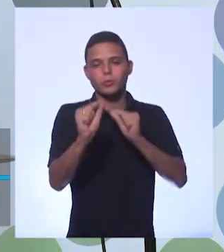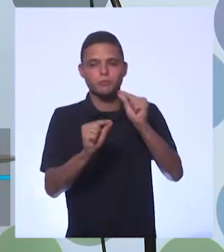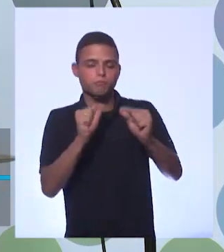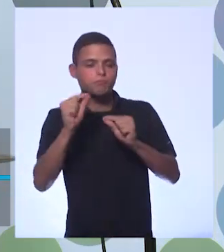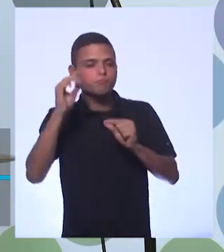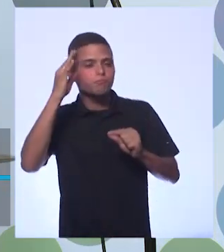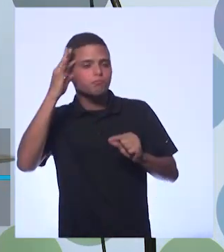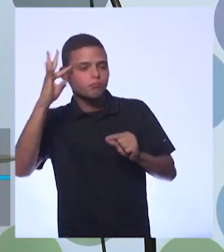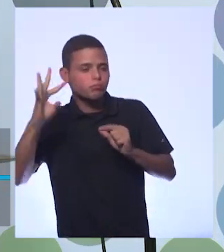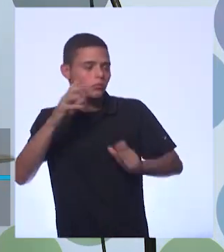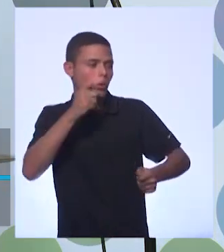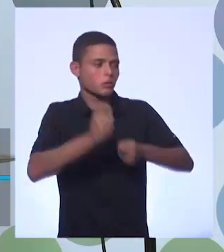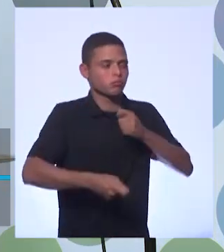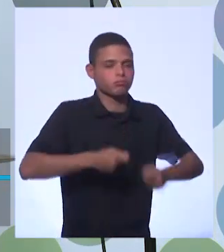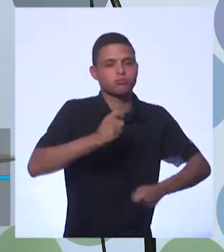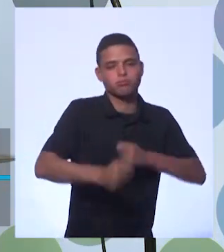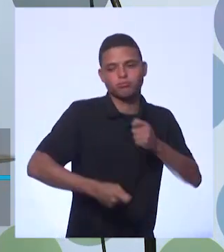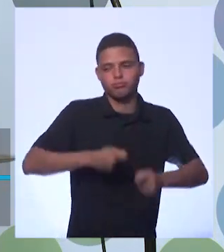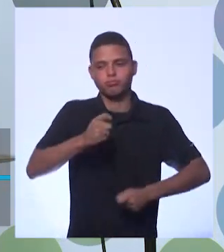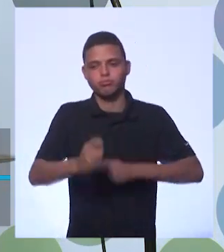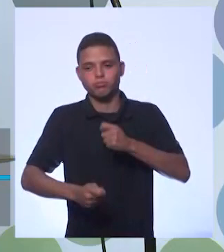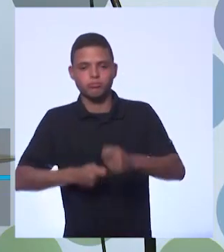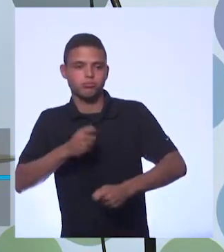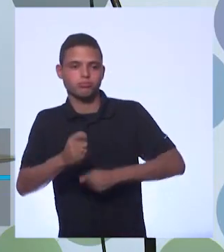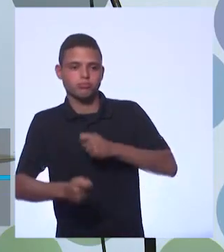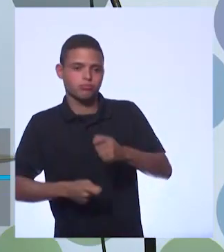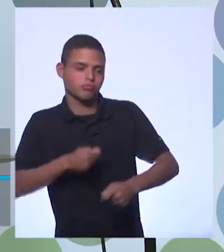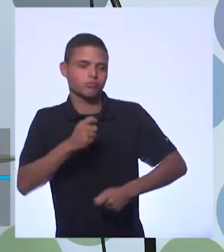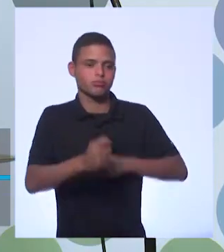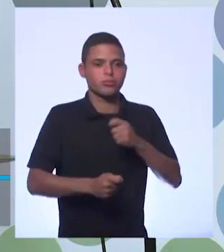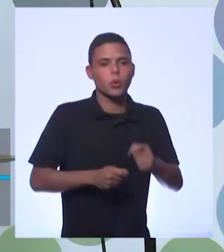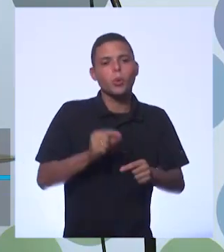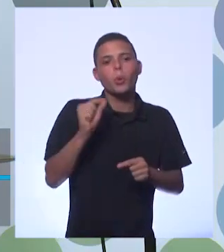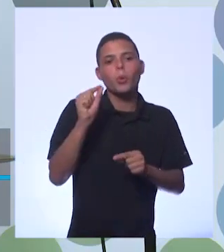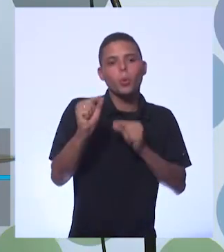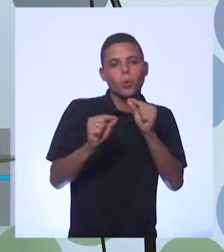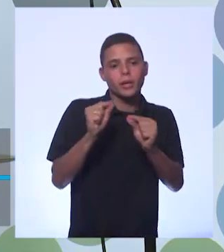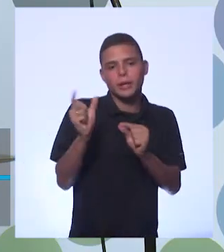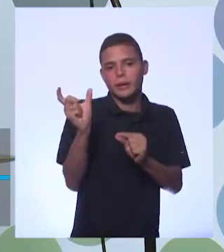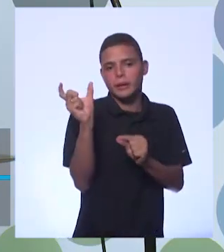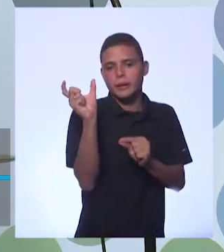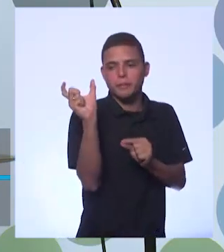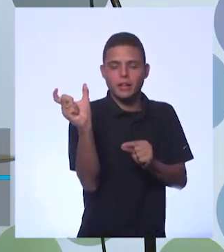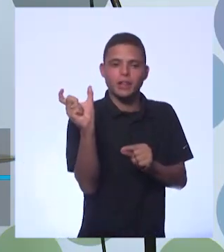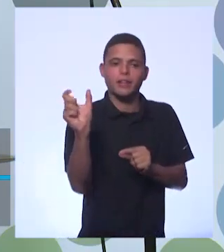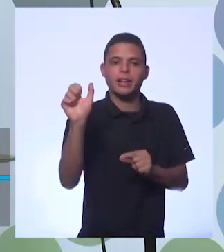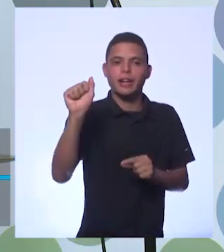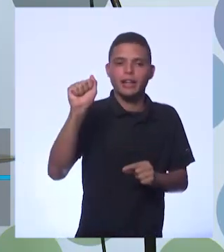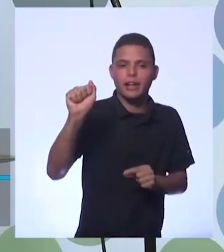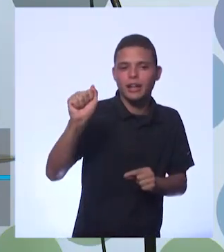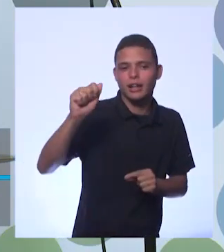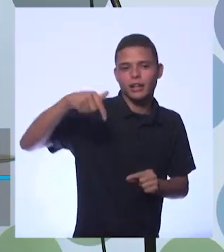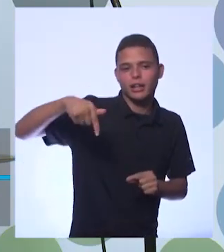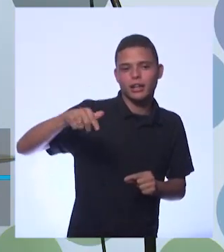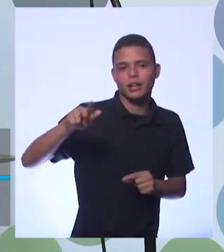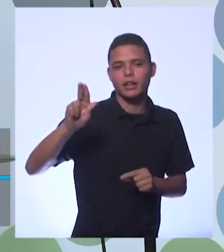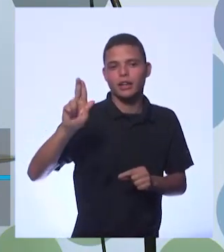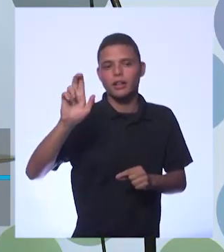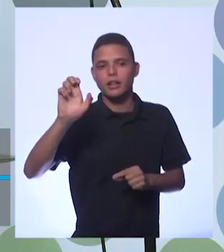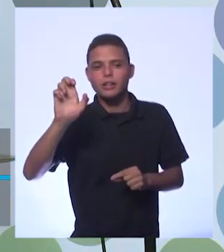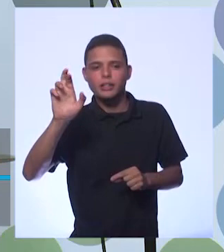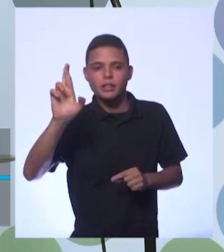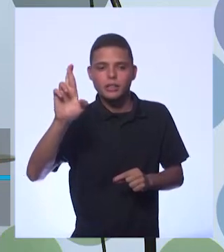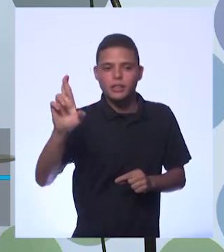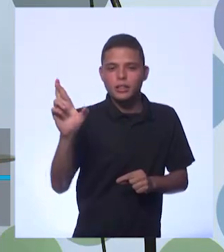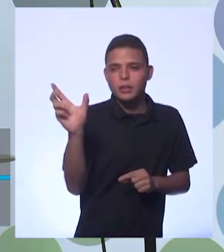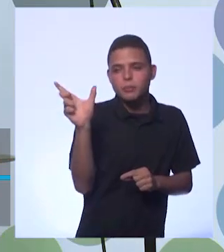sendo relativa a arquê, que é uma palavra grega, e que essa arquê, então, ela tem o sentido de